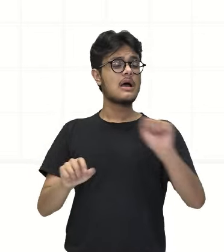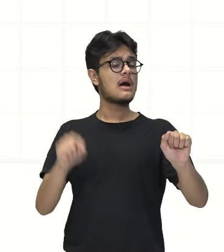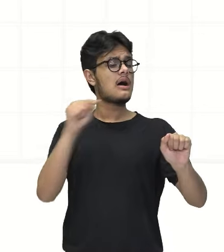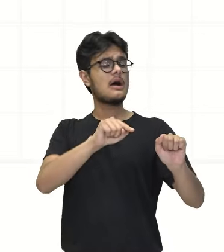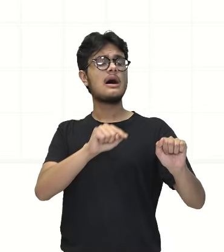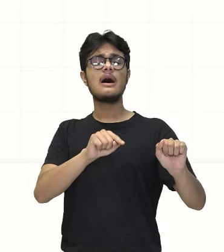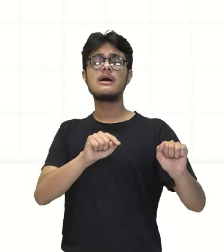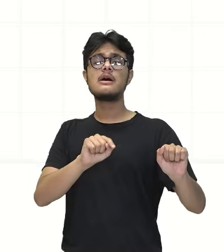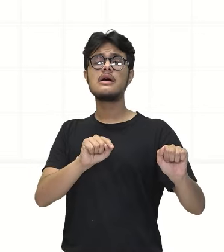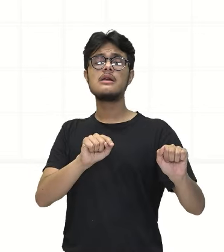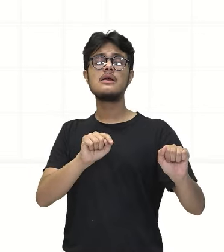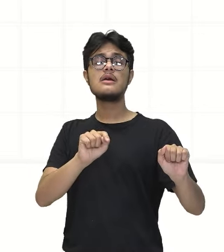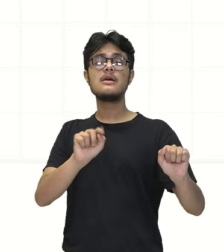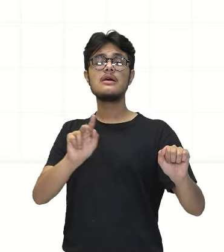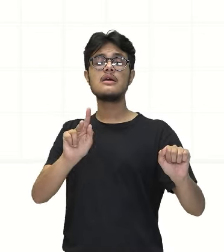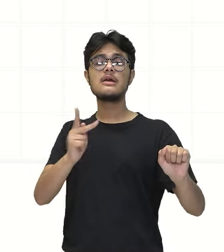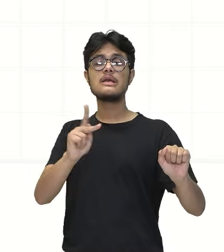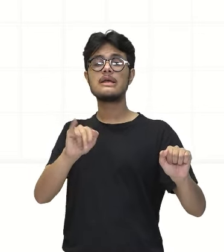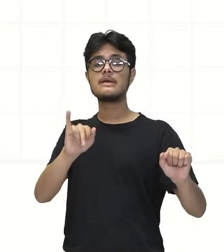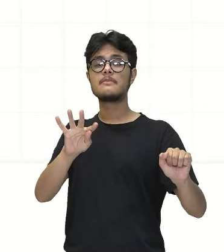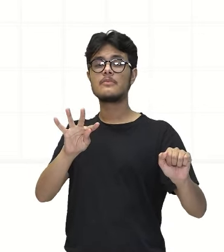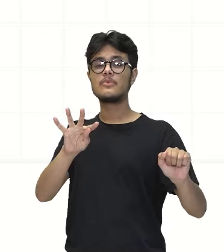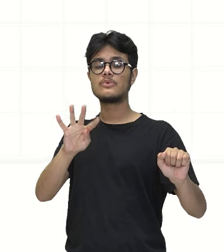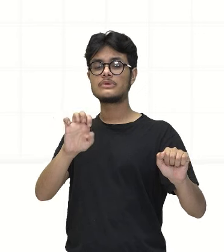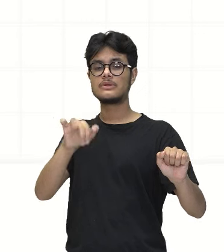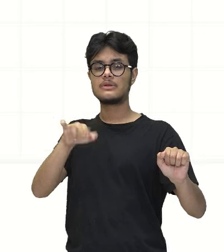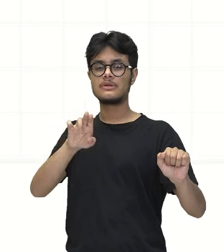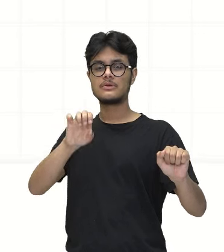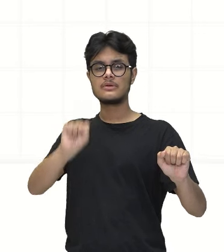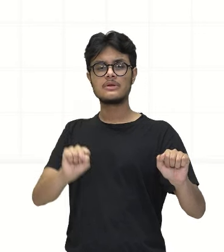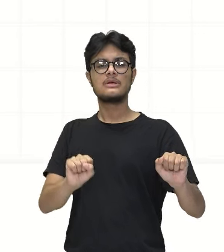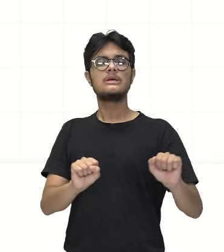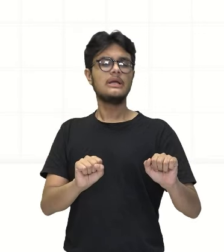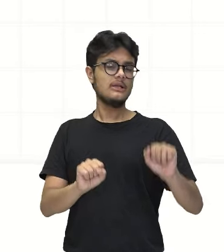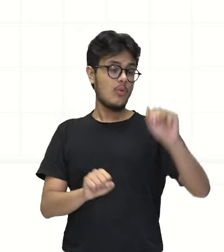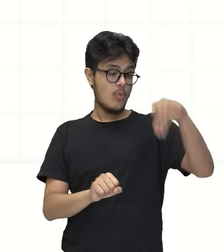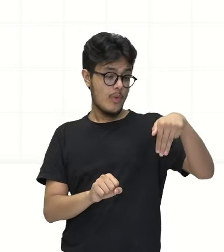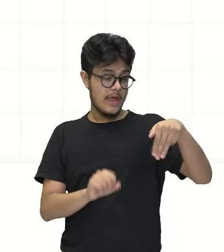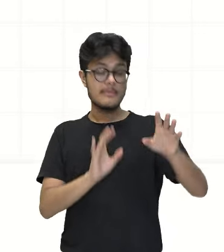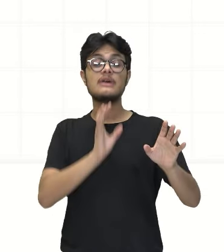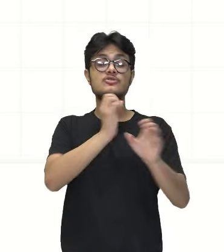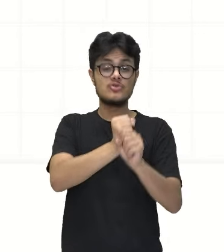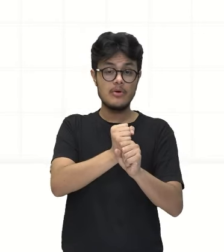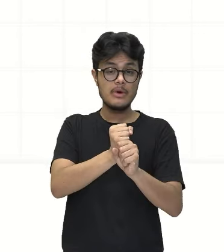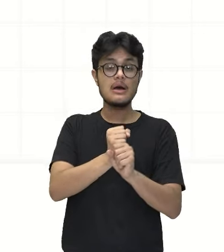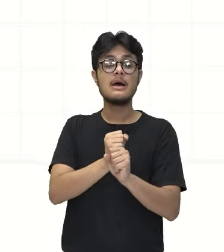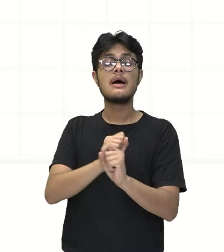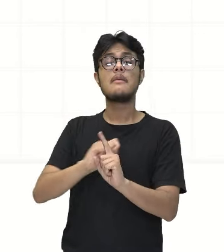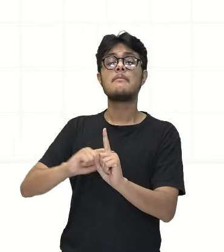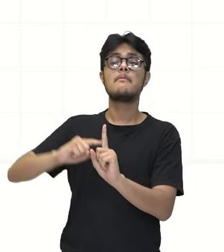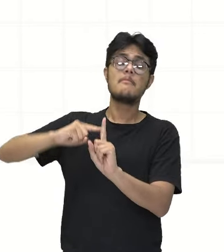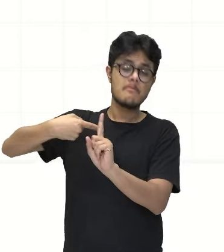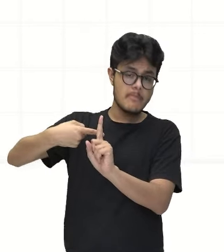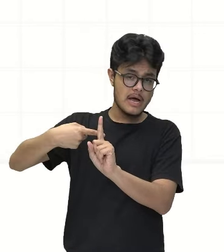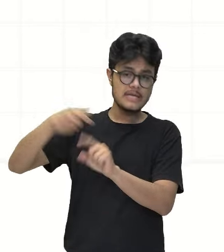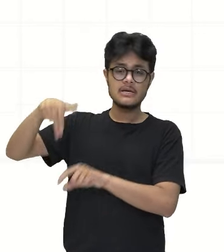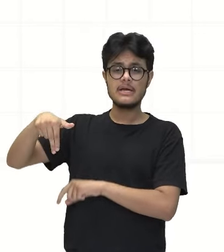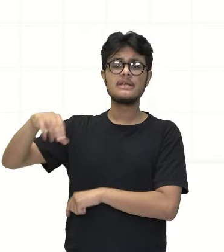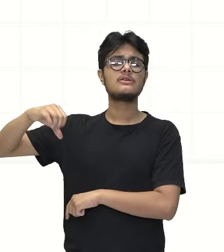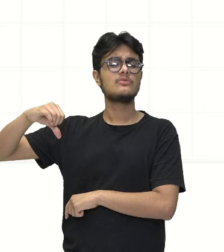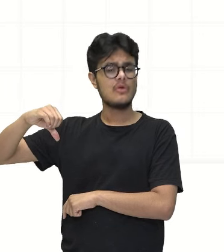hipotenusa. A hipotenusa vai ser a soma dessa projeção M, que mede 25, e essa projeção N, que